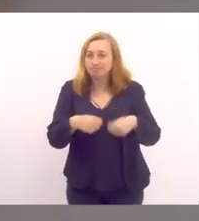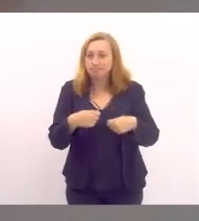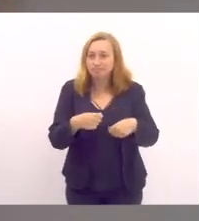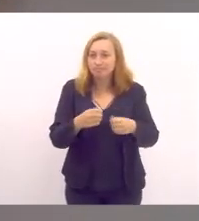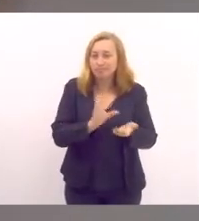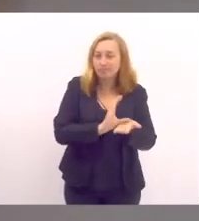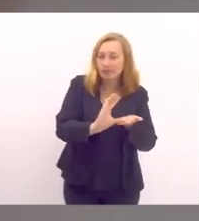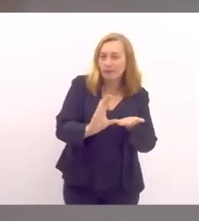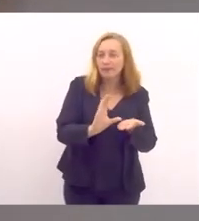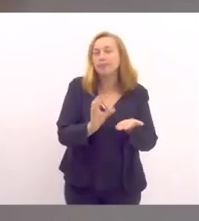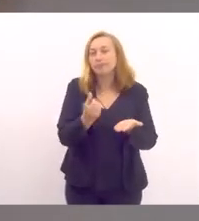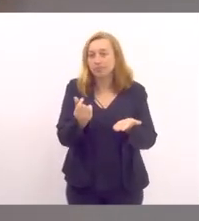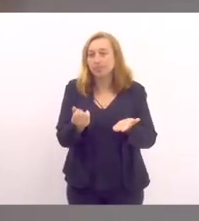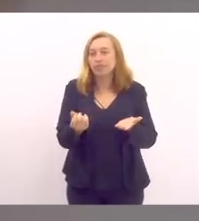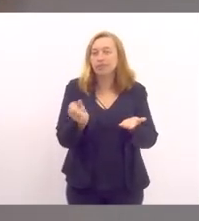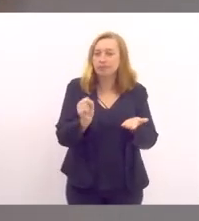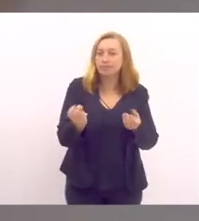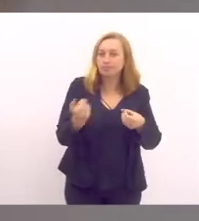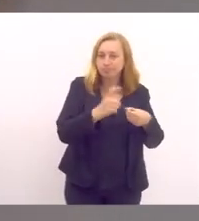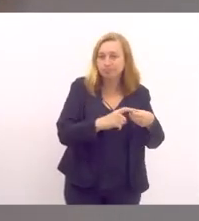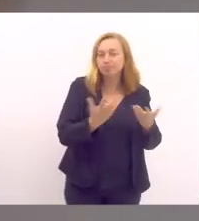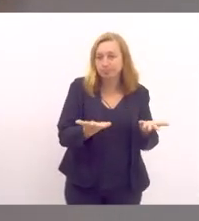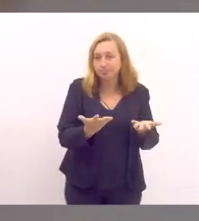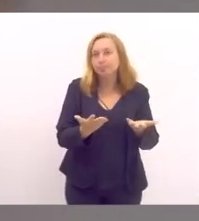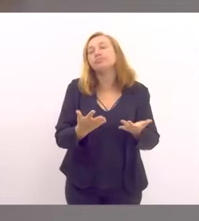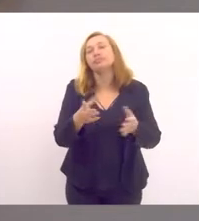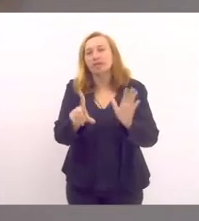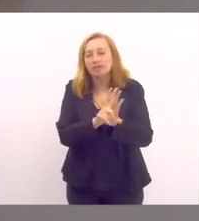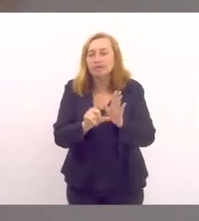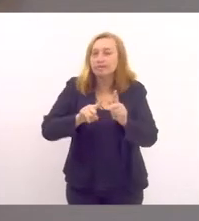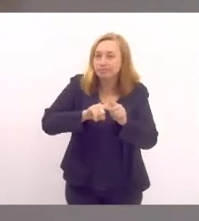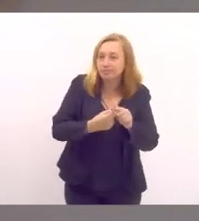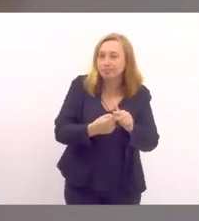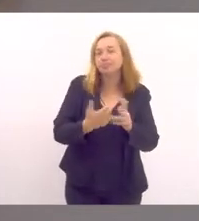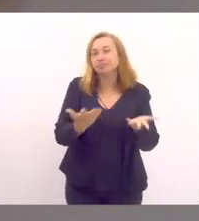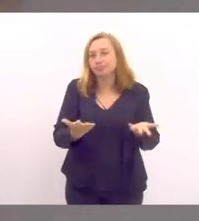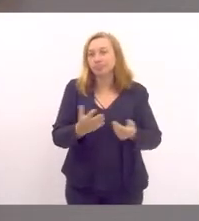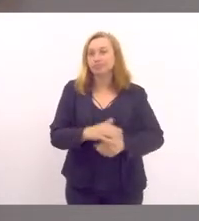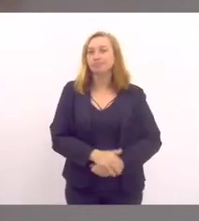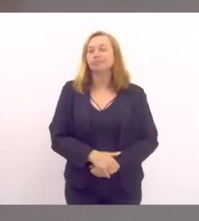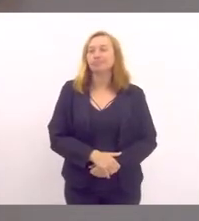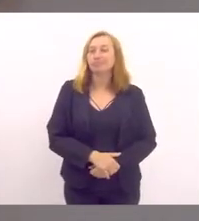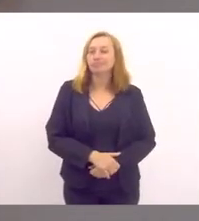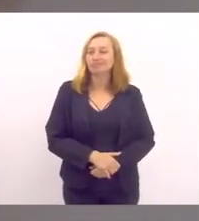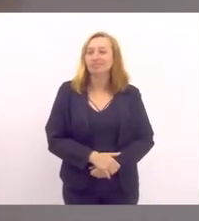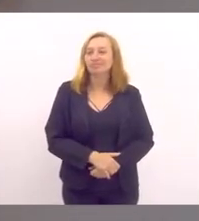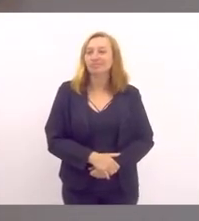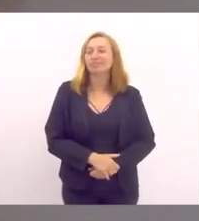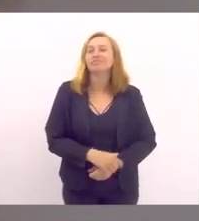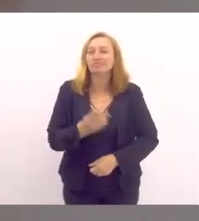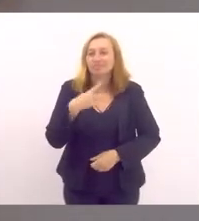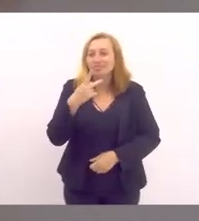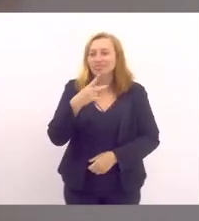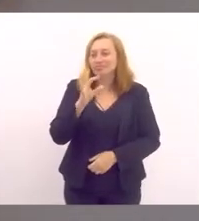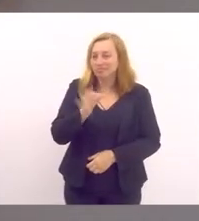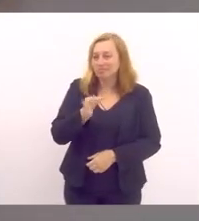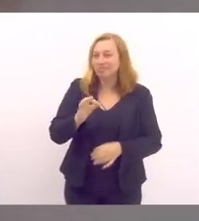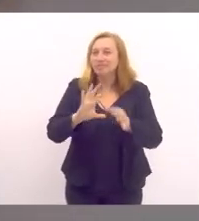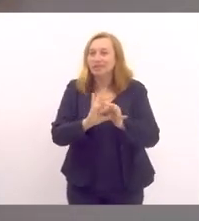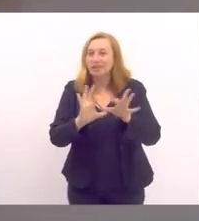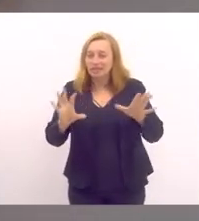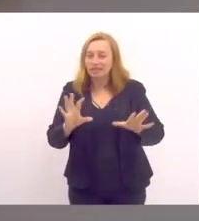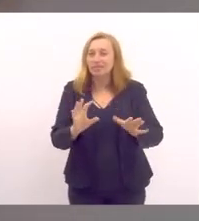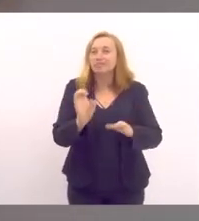depois você tiver o dinheiro, você pode aportar. Que pelo menos a lei corrigisse isso, ou, se fosse oportuno, dizer que realmente está autorizado